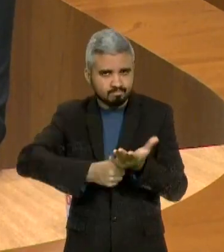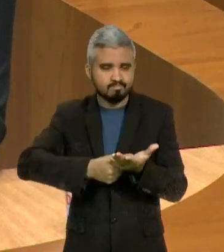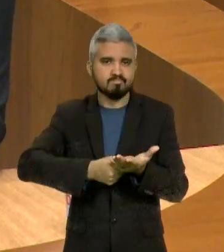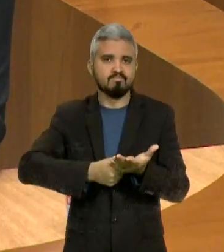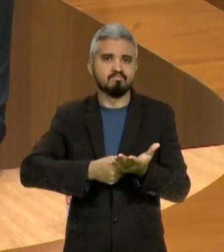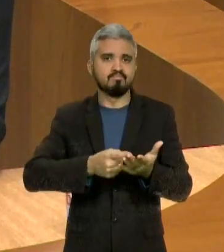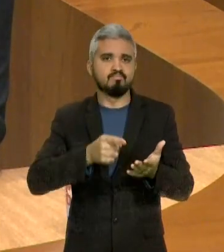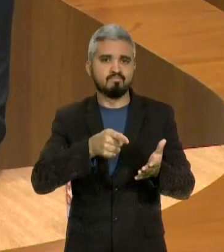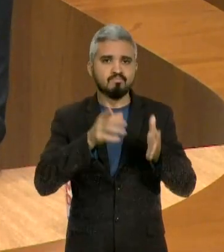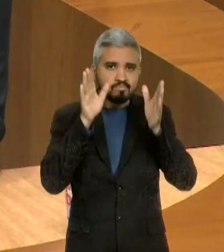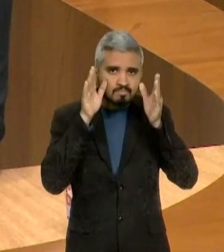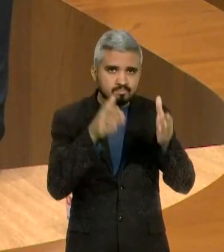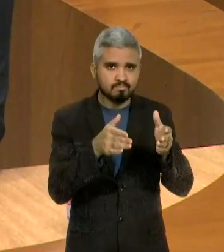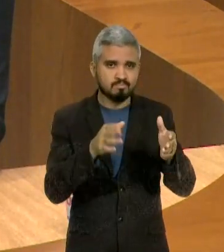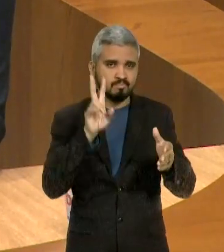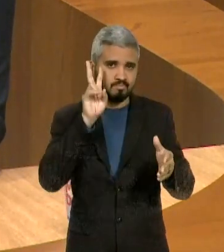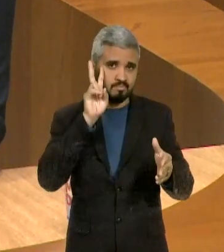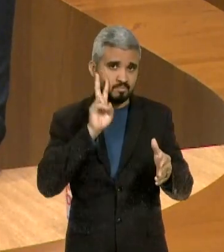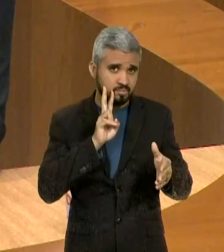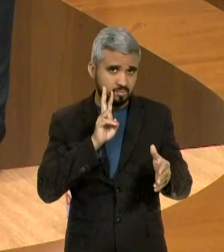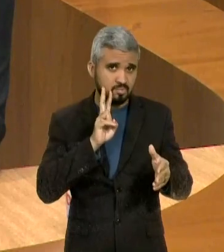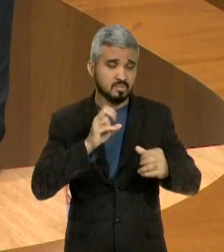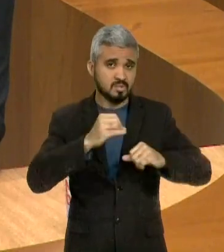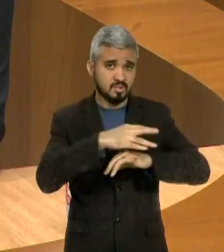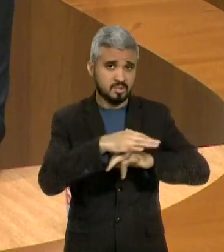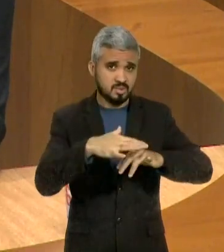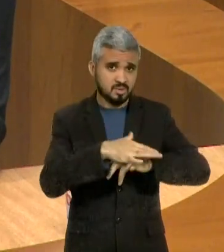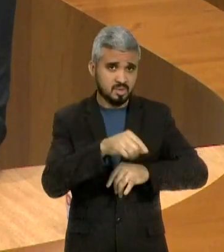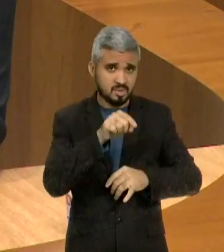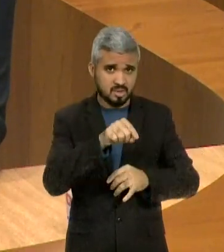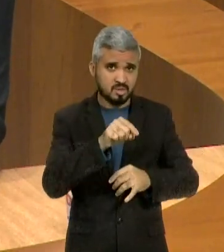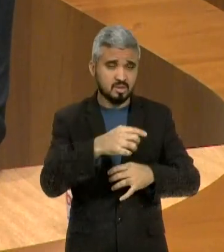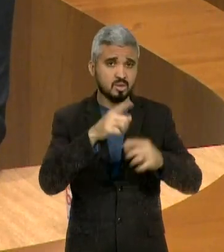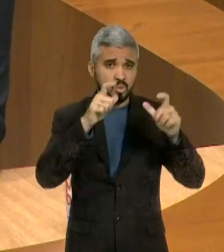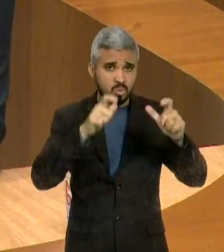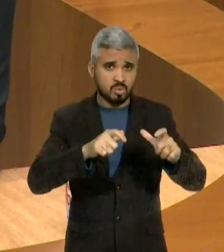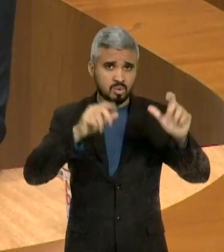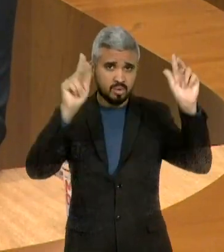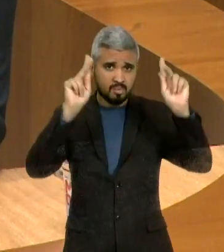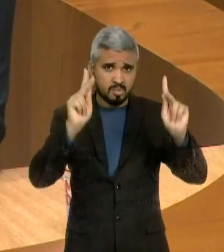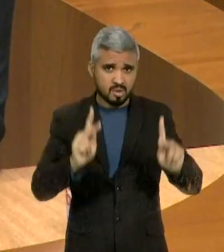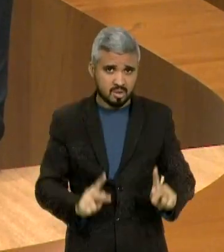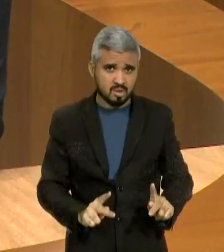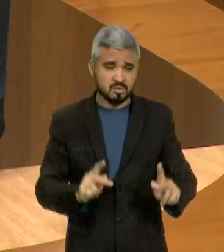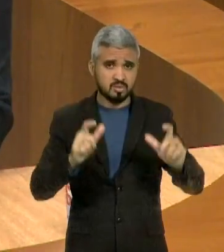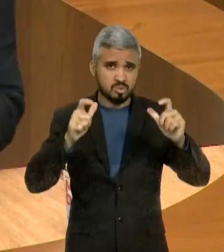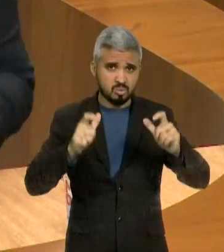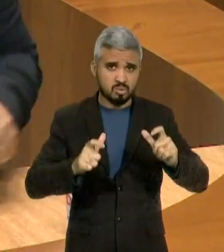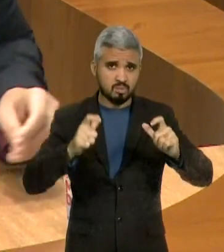cidade para que ela continue sendo um lugar de paz, prosperidade e